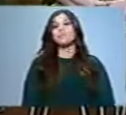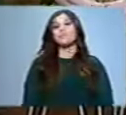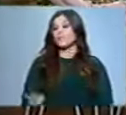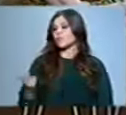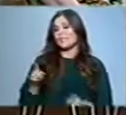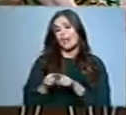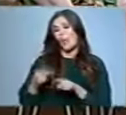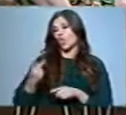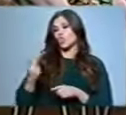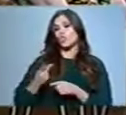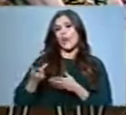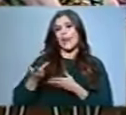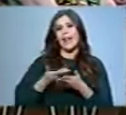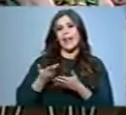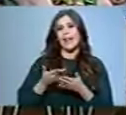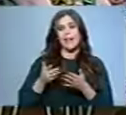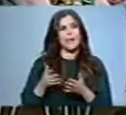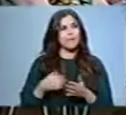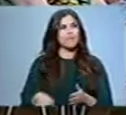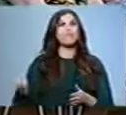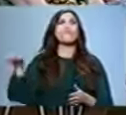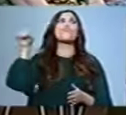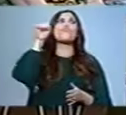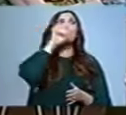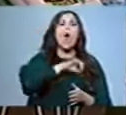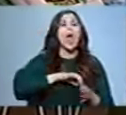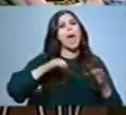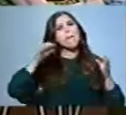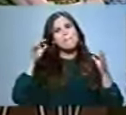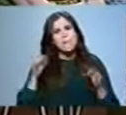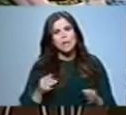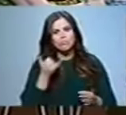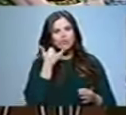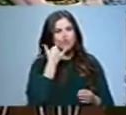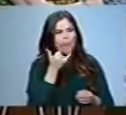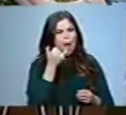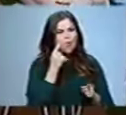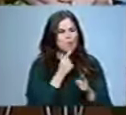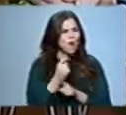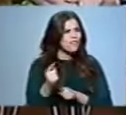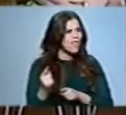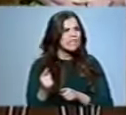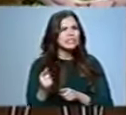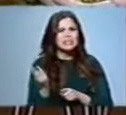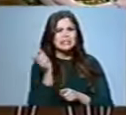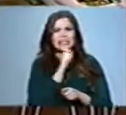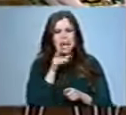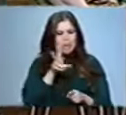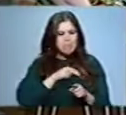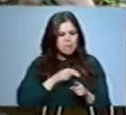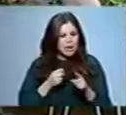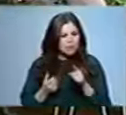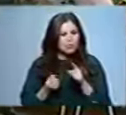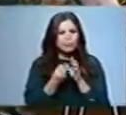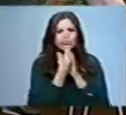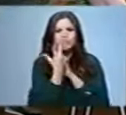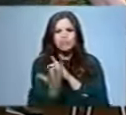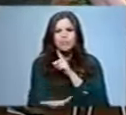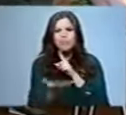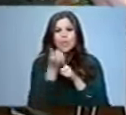também, que é uma grande coincidência uma chamada telefónica permitir ganhar tantos prémios. Sim, mas